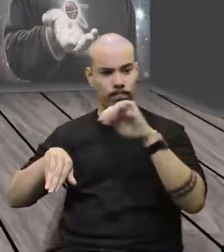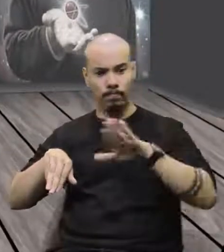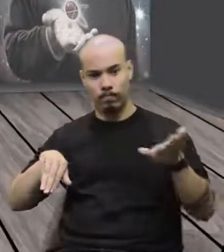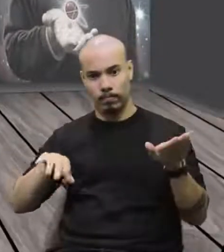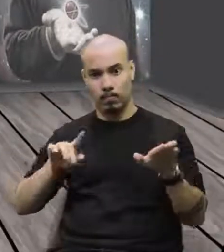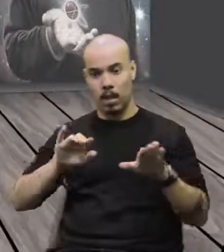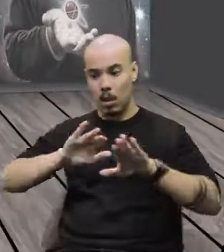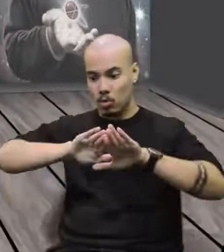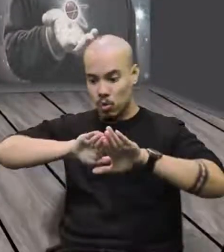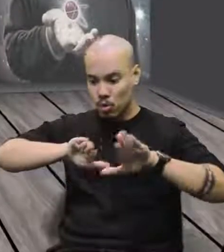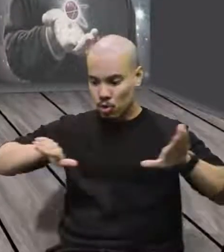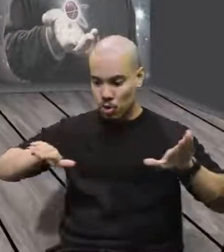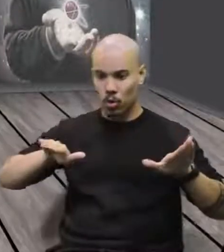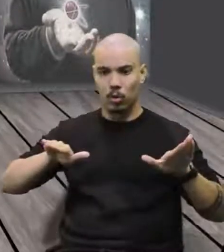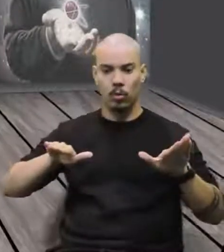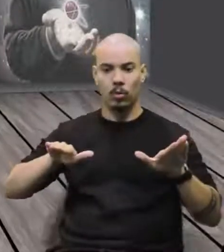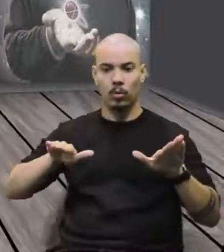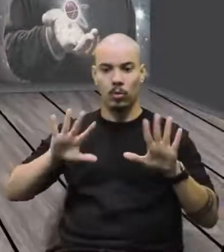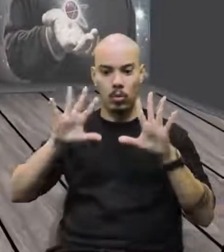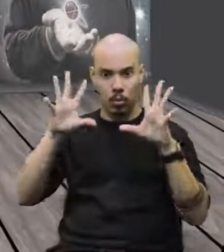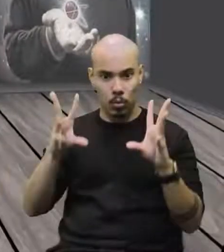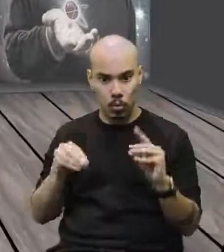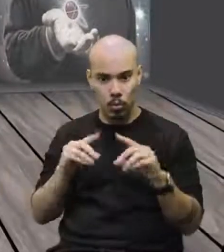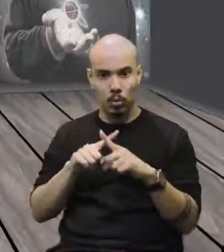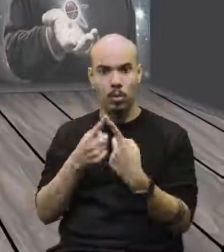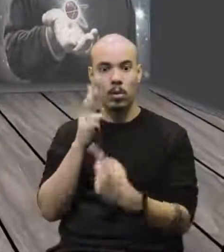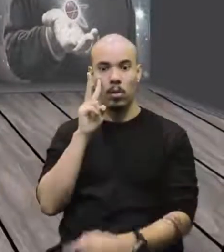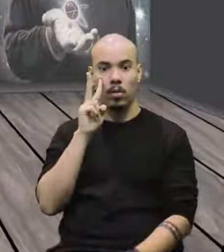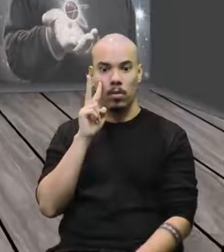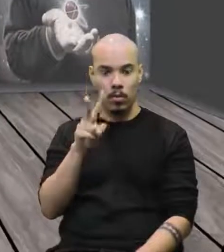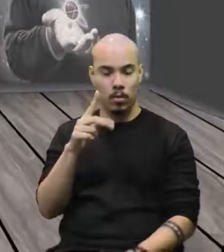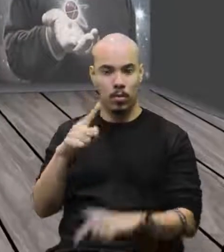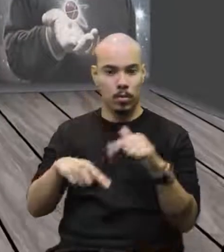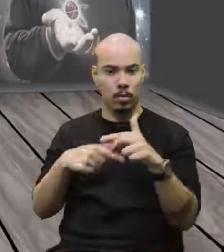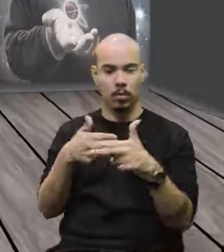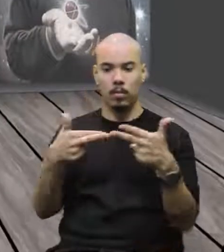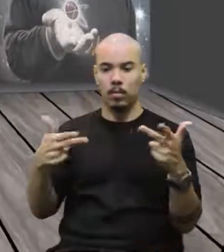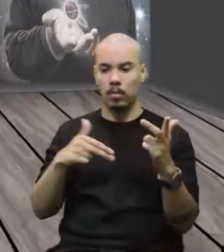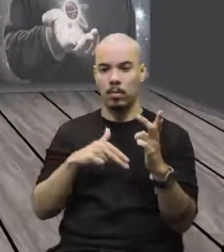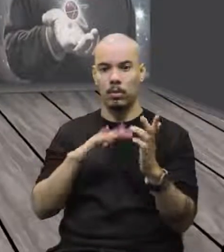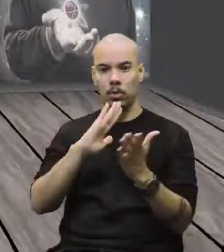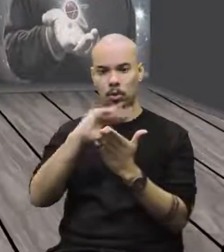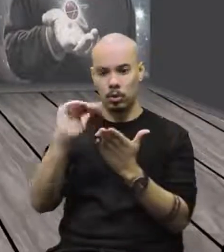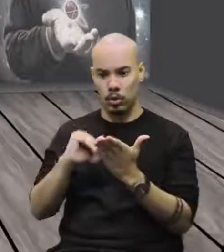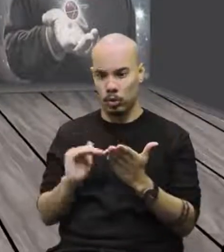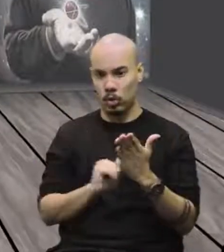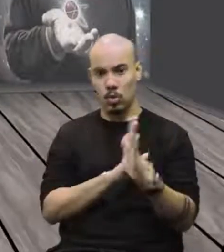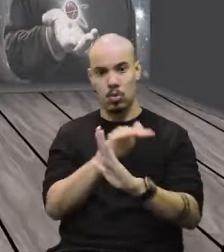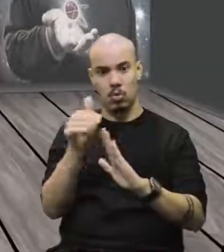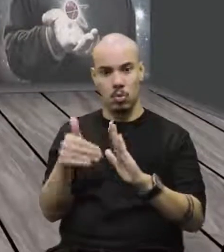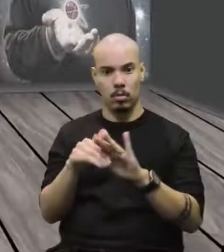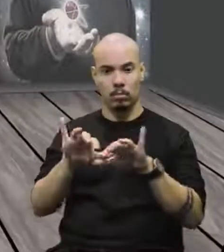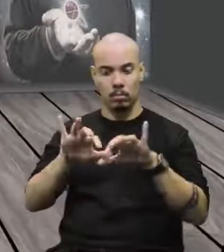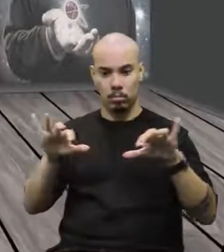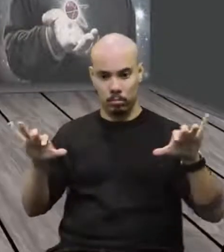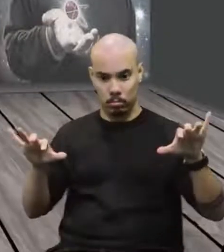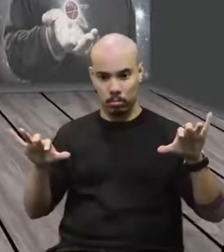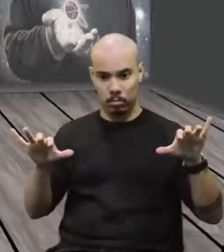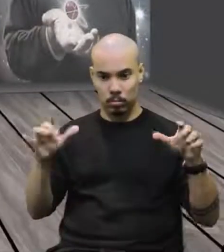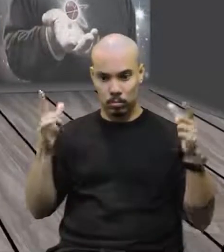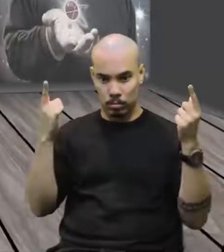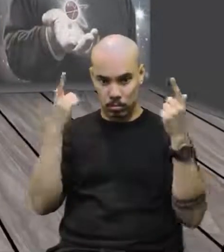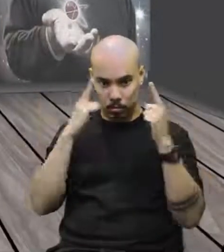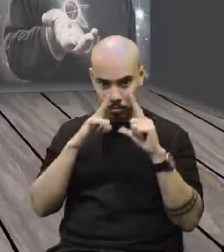que isolar. Isolar é fazer o quê? É olhar para aquele objeto e tirando tudo que está perto dele. Aí você consegue. Então fazer exercício